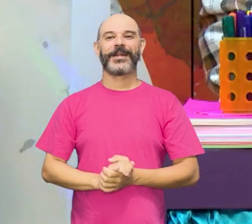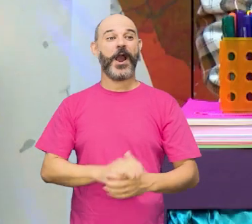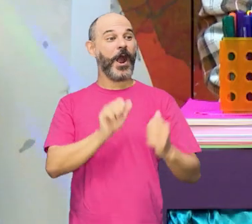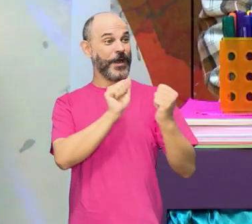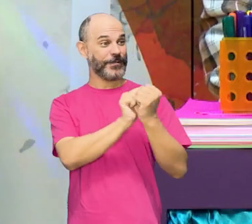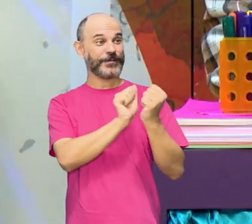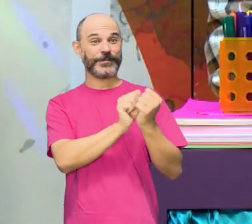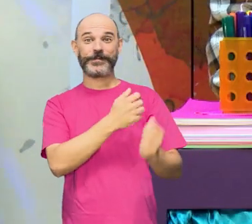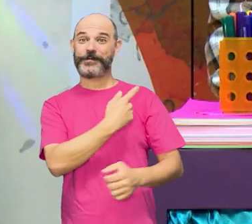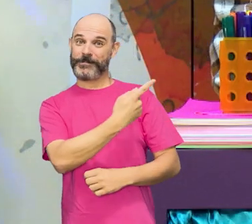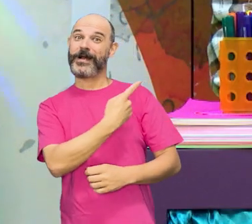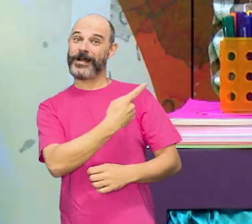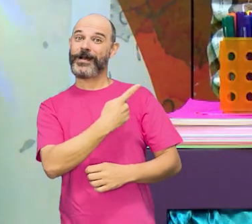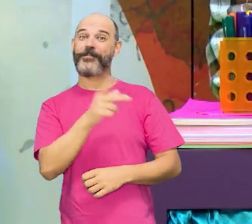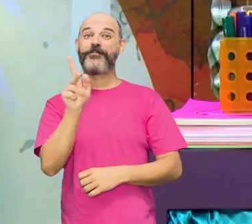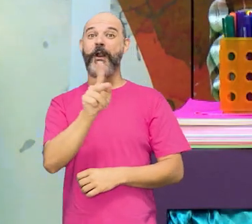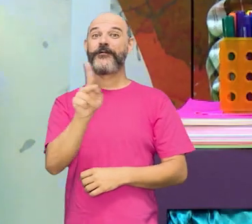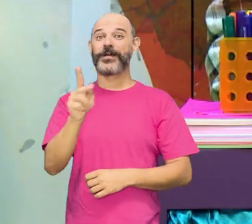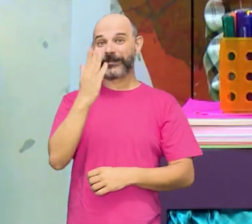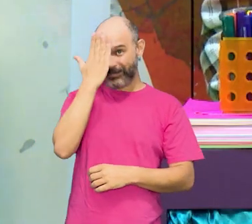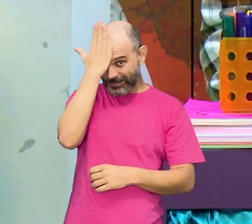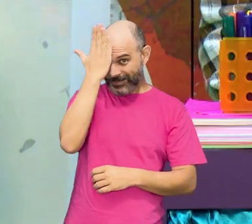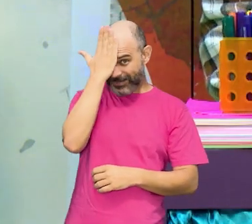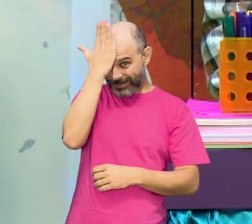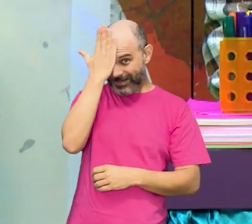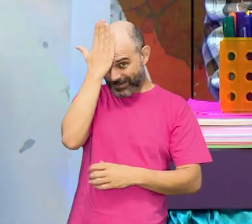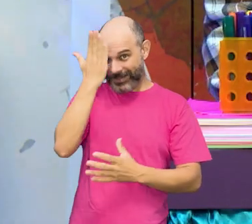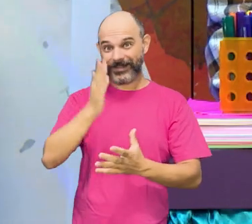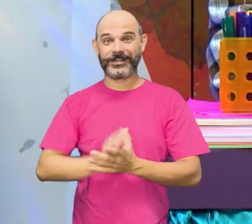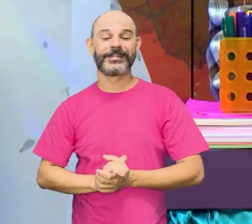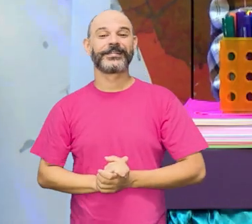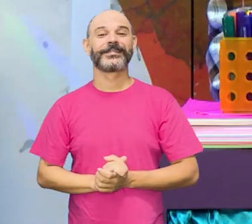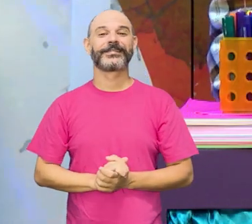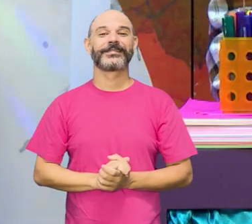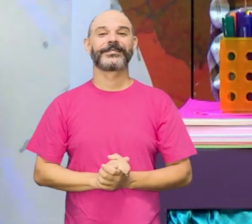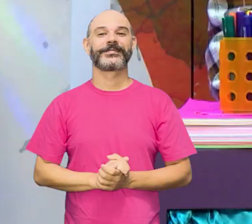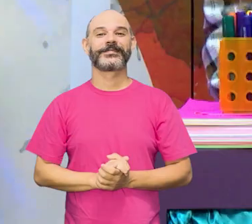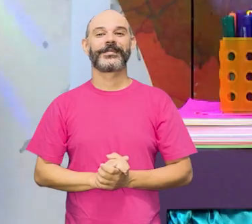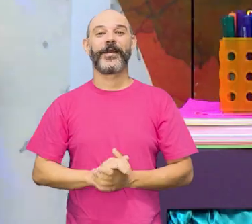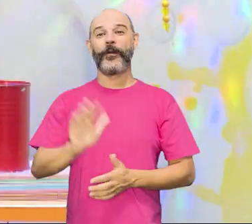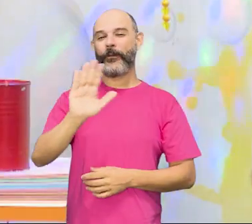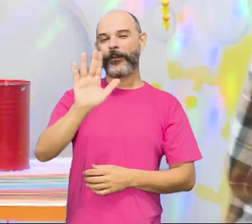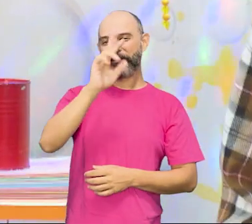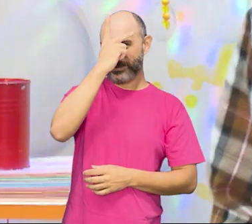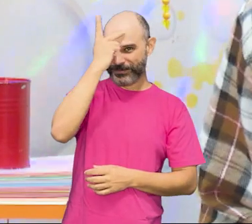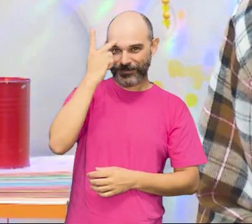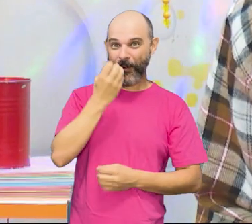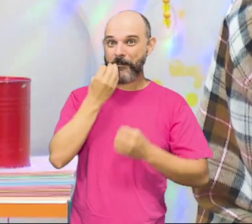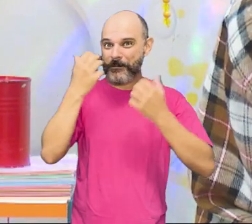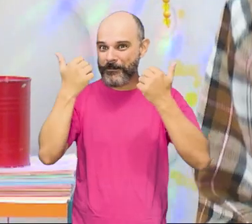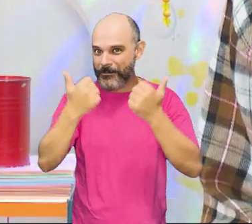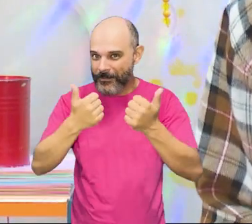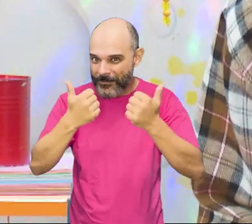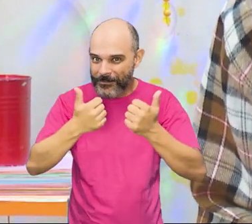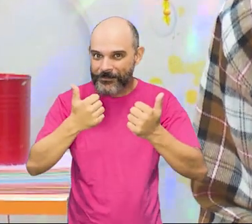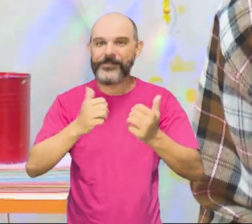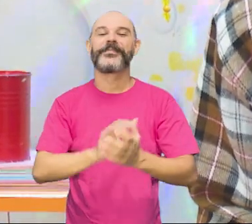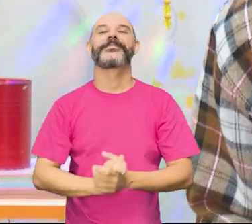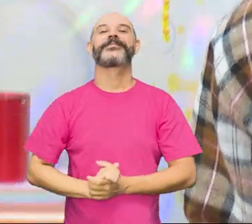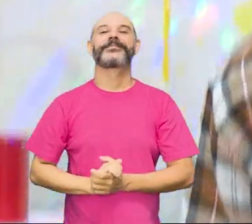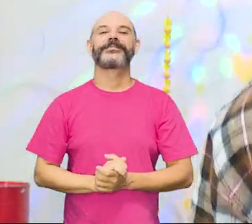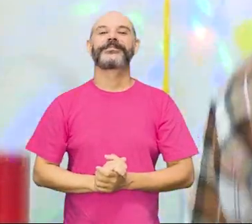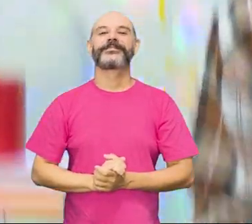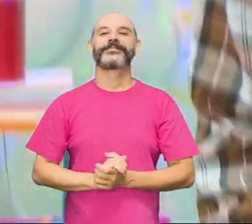quiz! E olha quem tá aqui comigo, o professor Matita Sassigueja de Pereira. Oi, pessoal, tudo bem